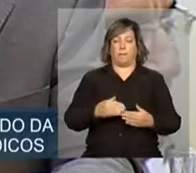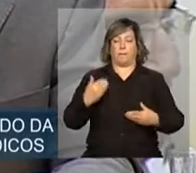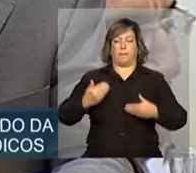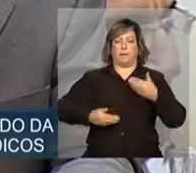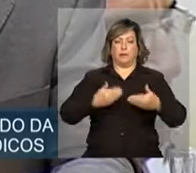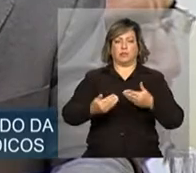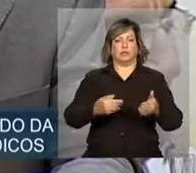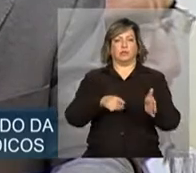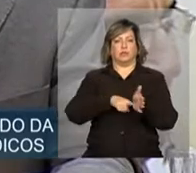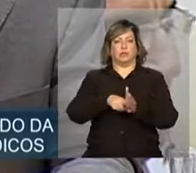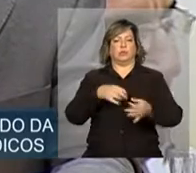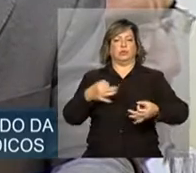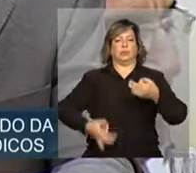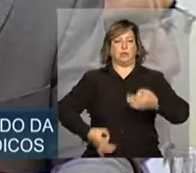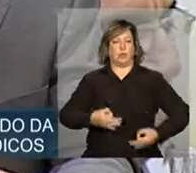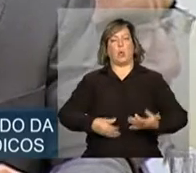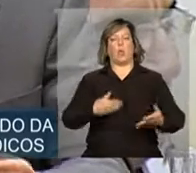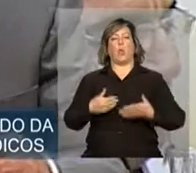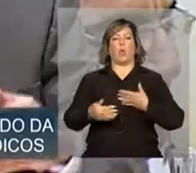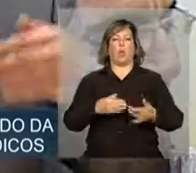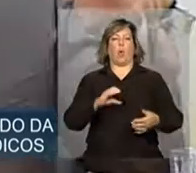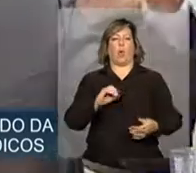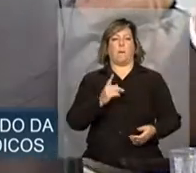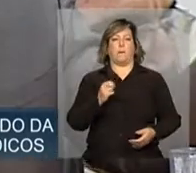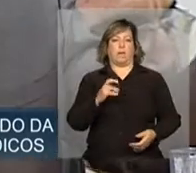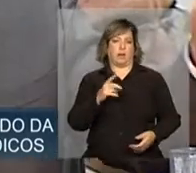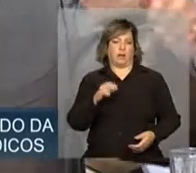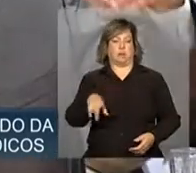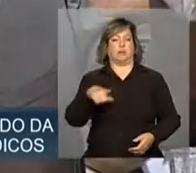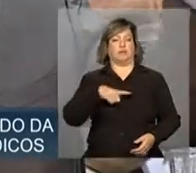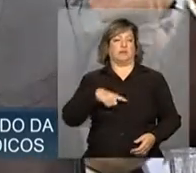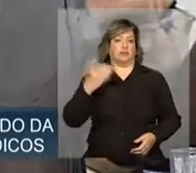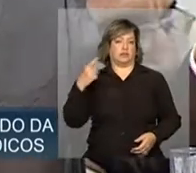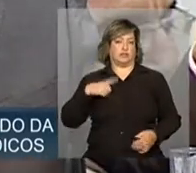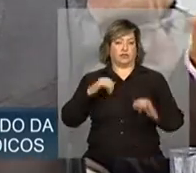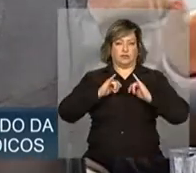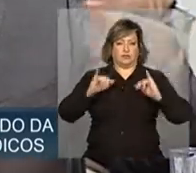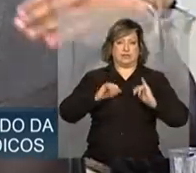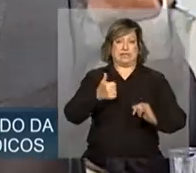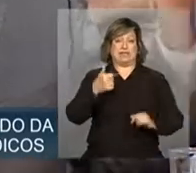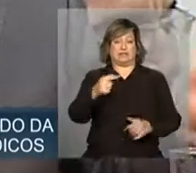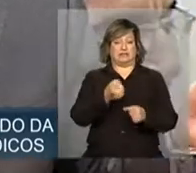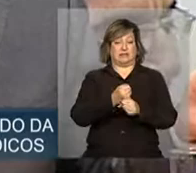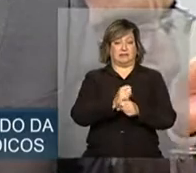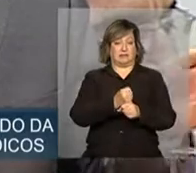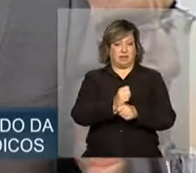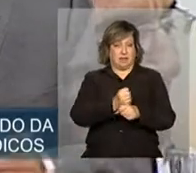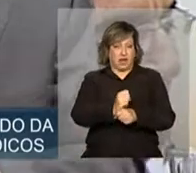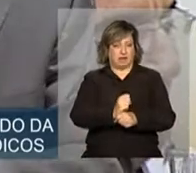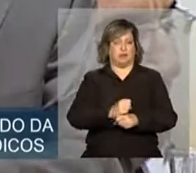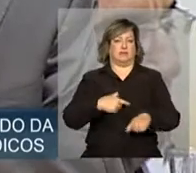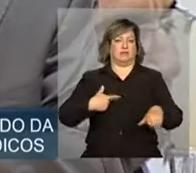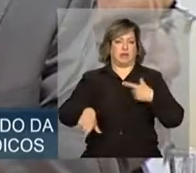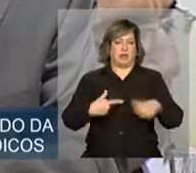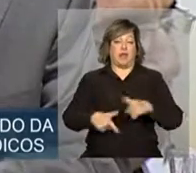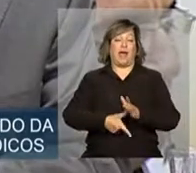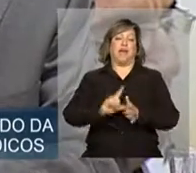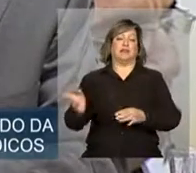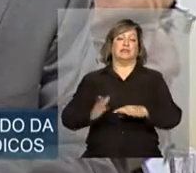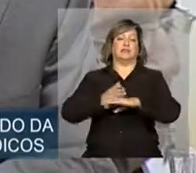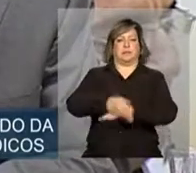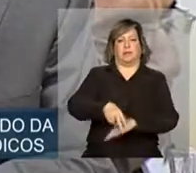julgamento de qualquer operadora da cole tivesse advogado os seus 17 anos de carreira antes e pra NS então